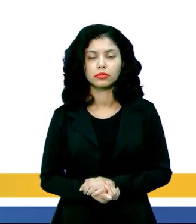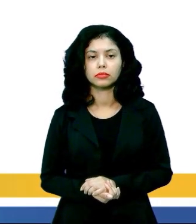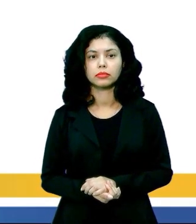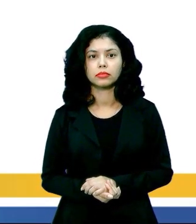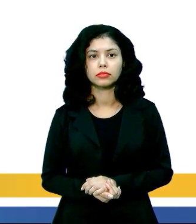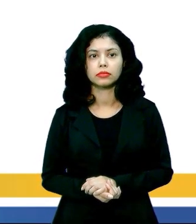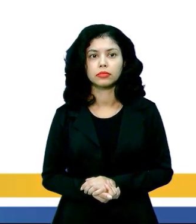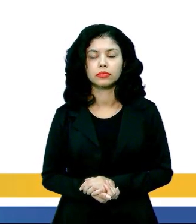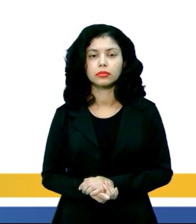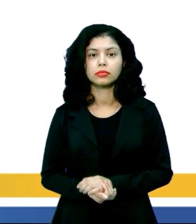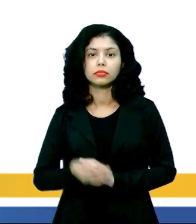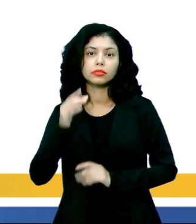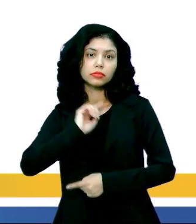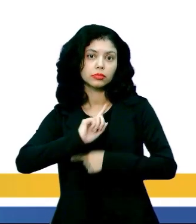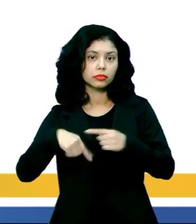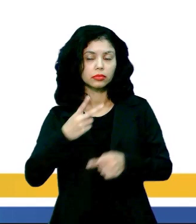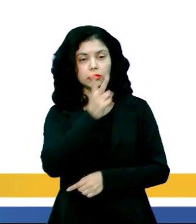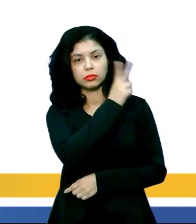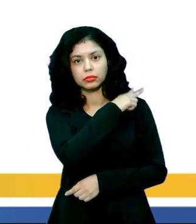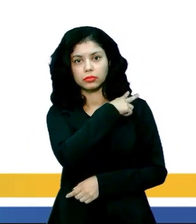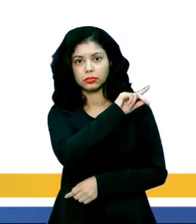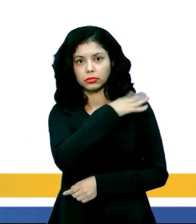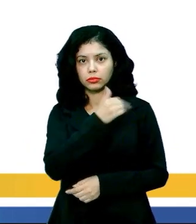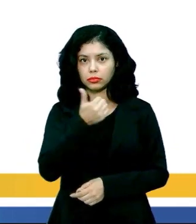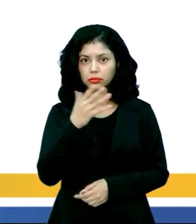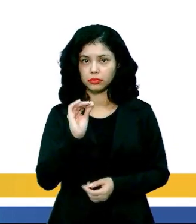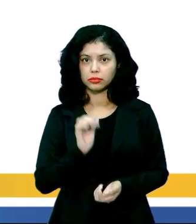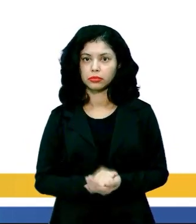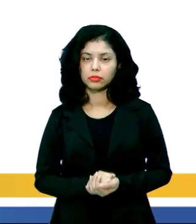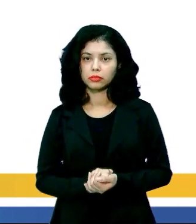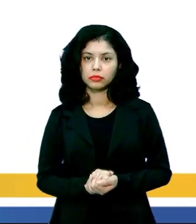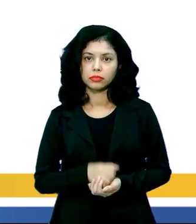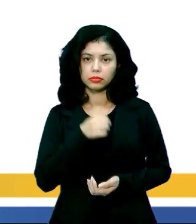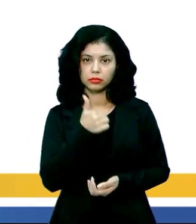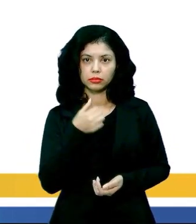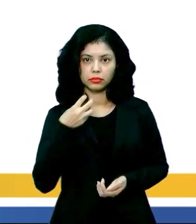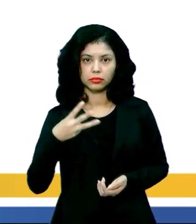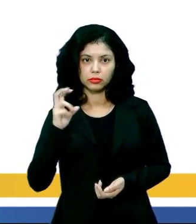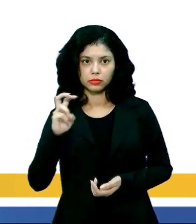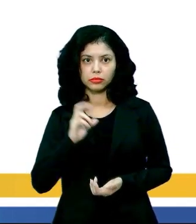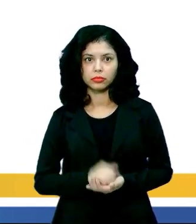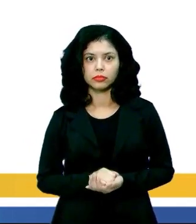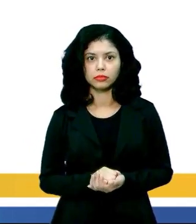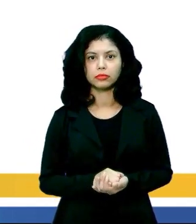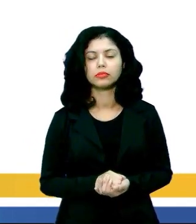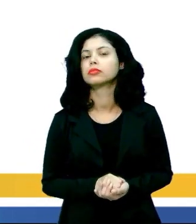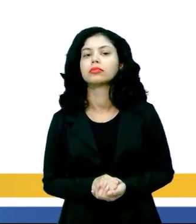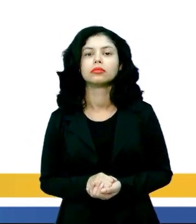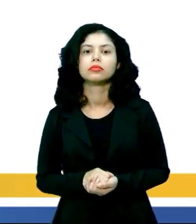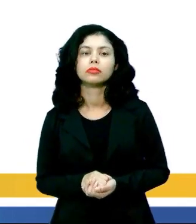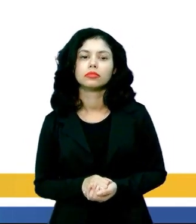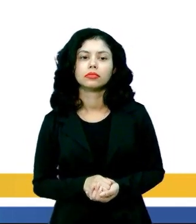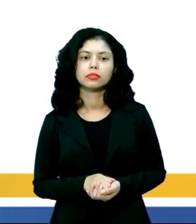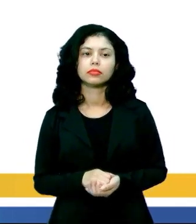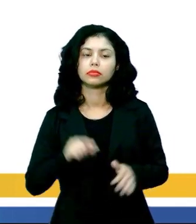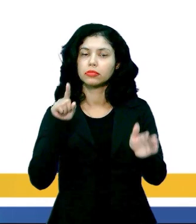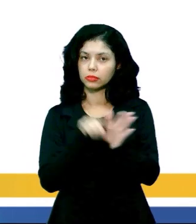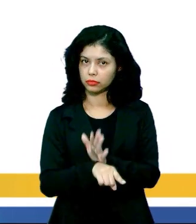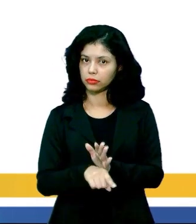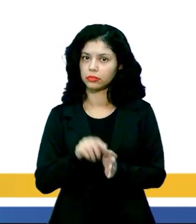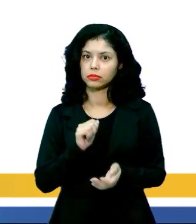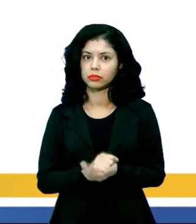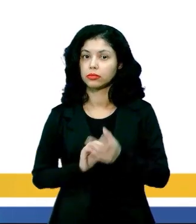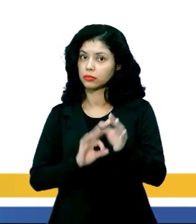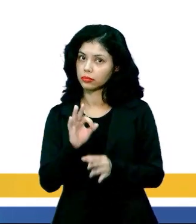Próxima questão, ela está lá no livro 2, é a questão 10 e ela vai ser encontrada na página 135. Lembrando que são as questões